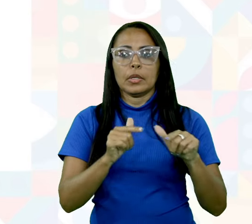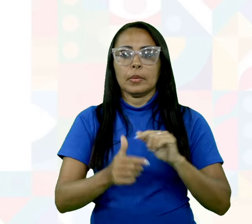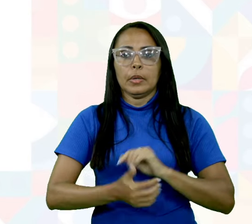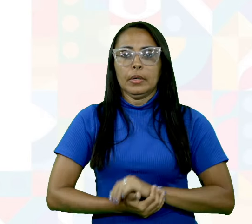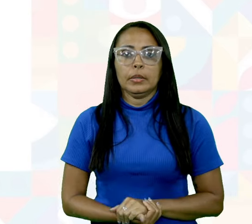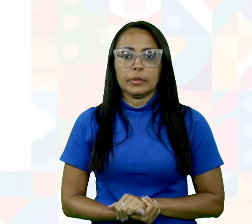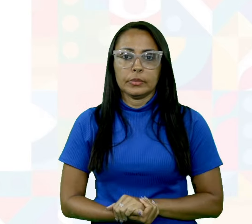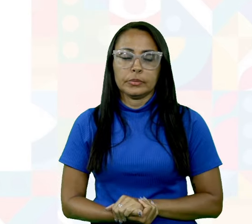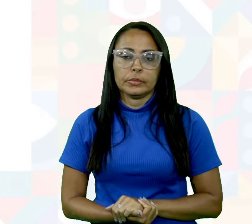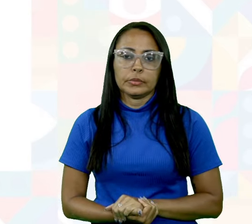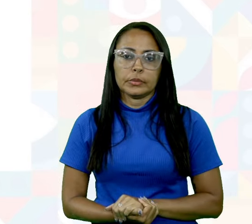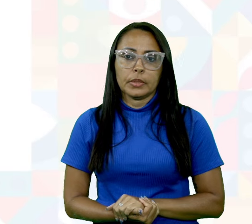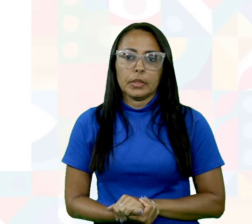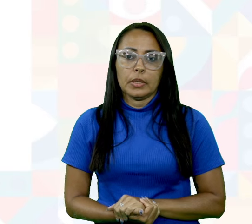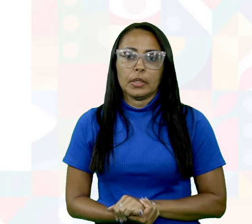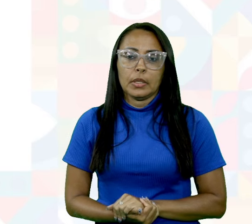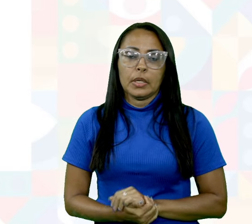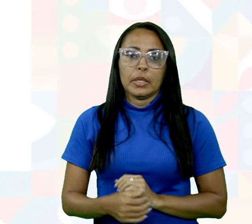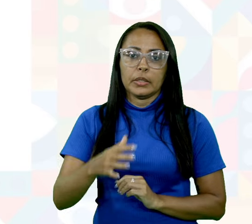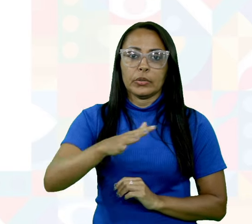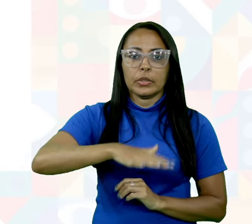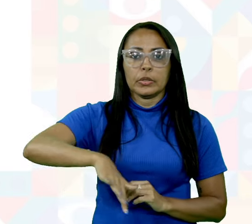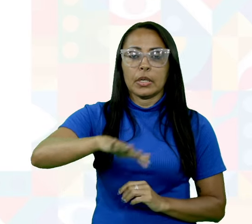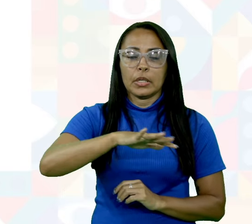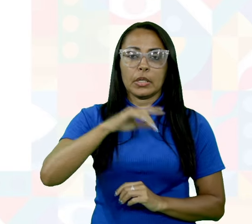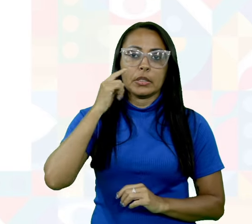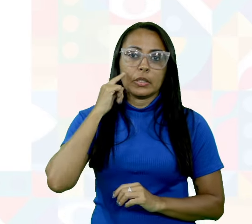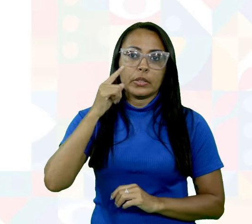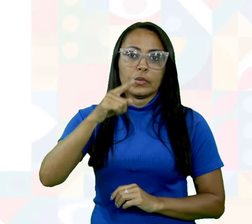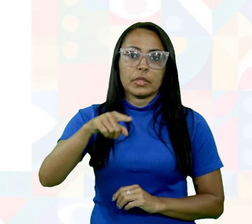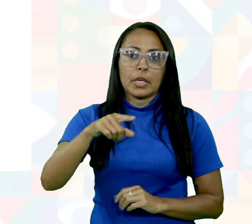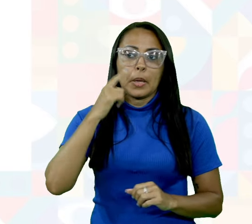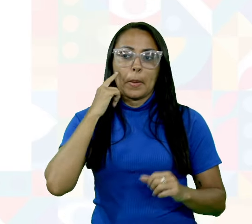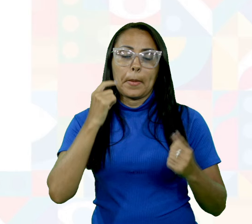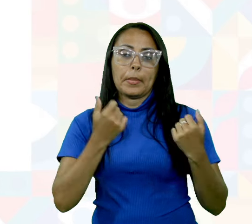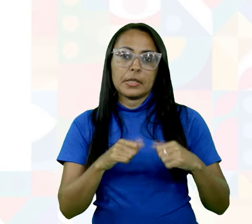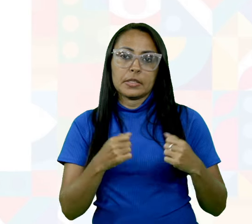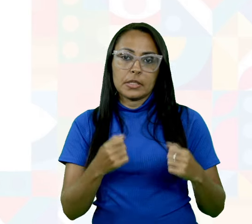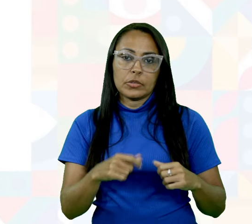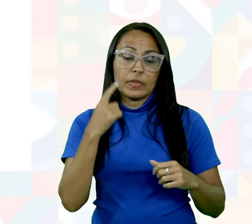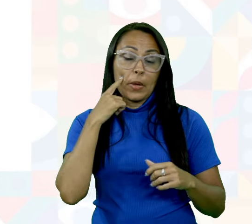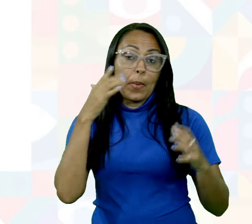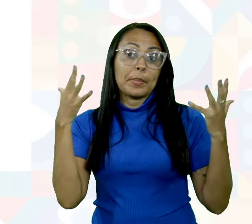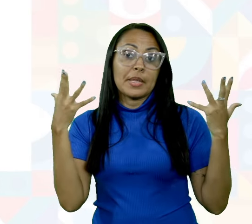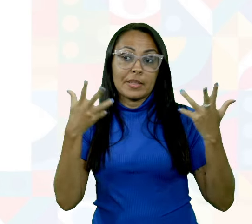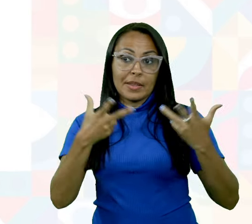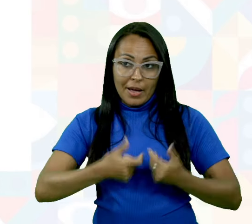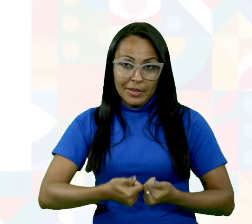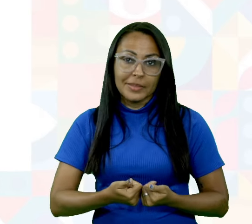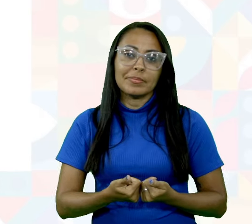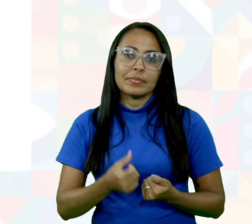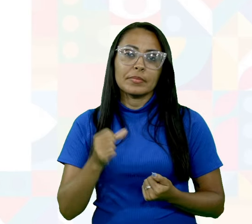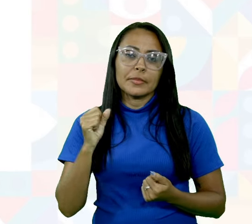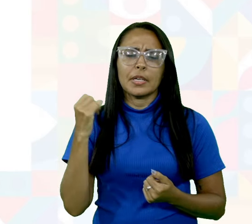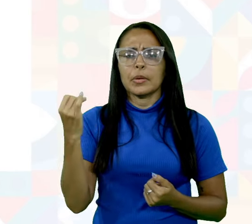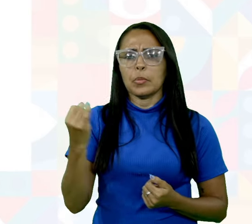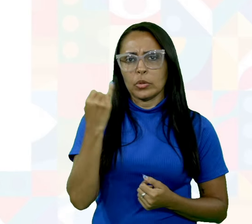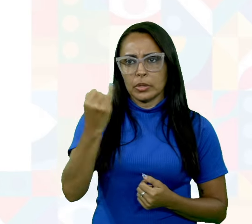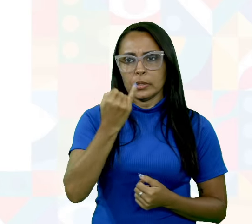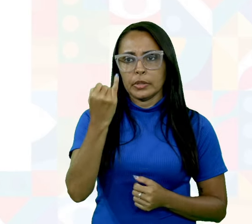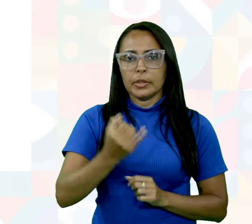que deverá ser uma característica de você desenvolvendo a sua habilidade de liderança, então é muito importante.